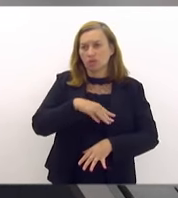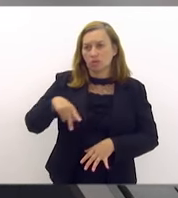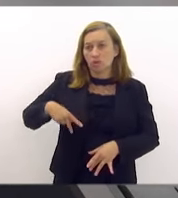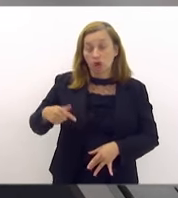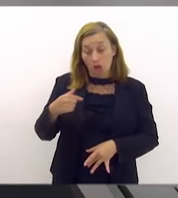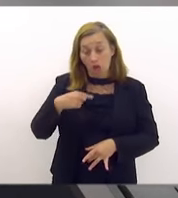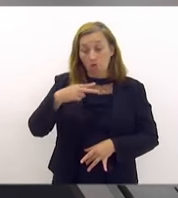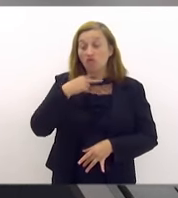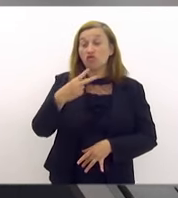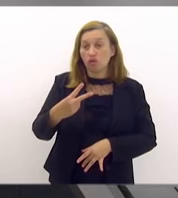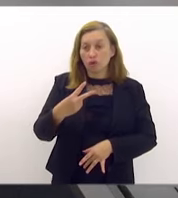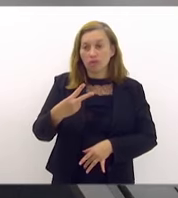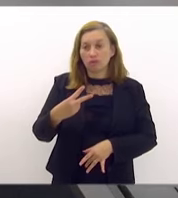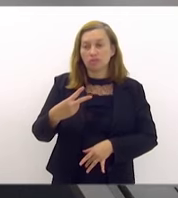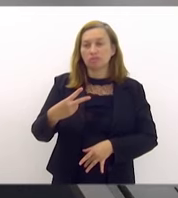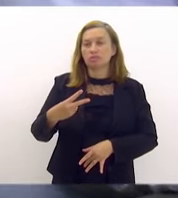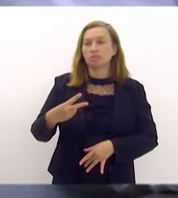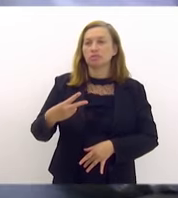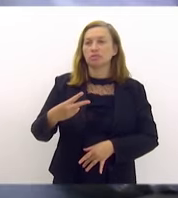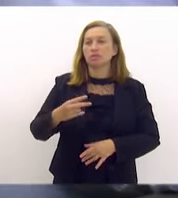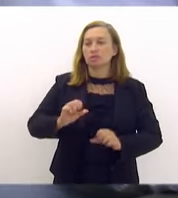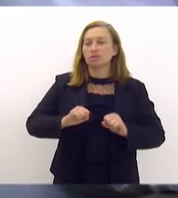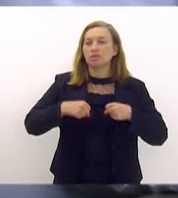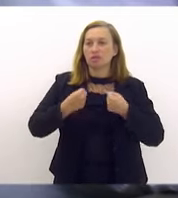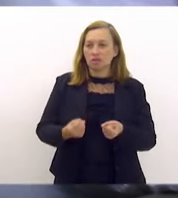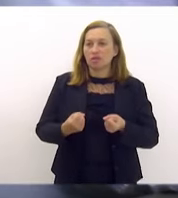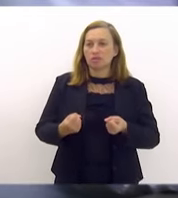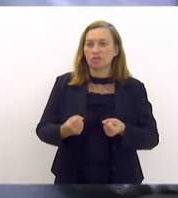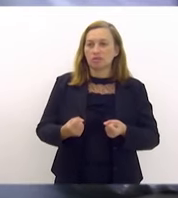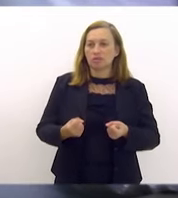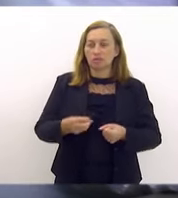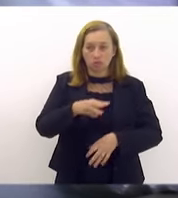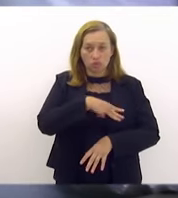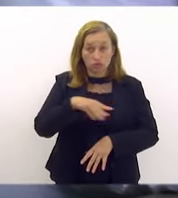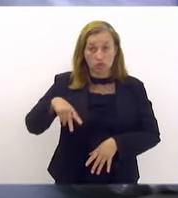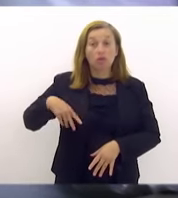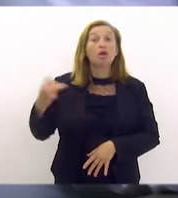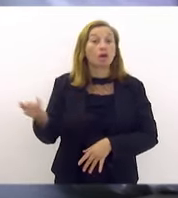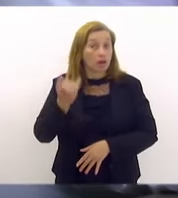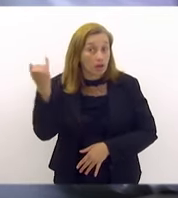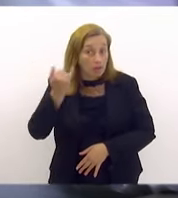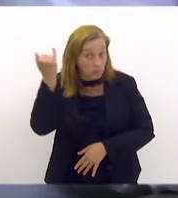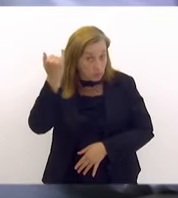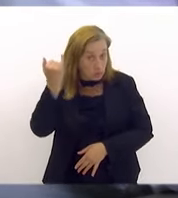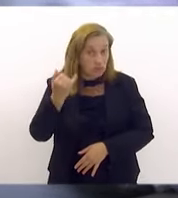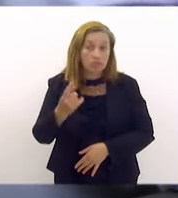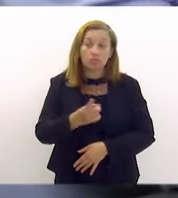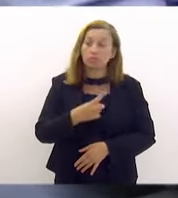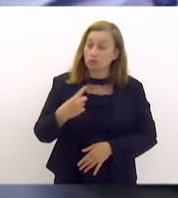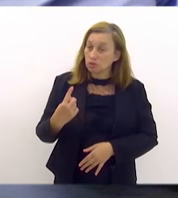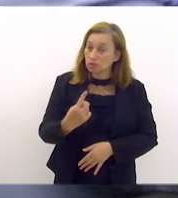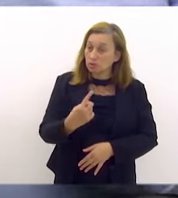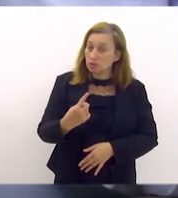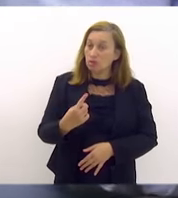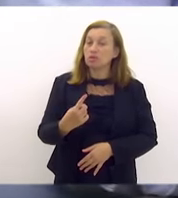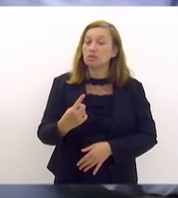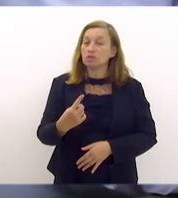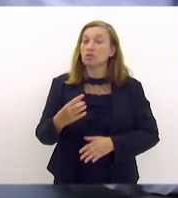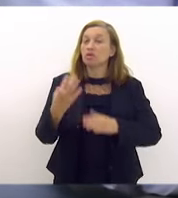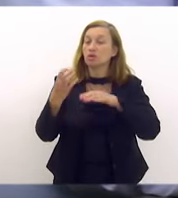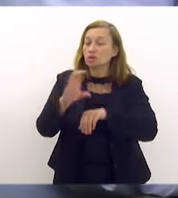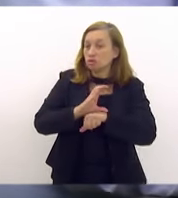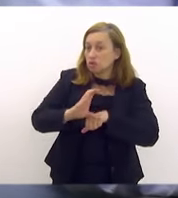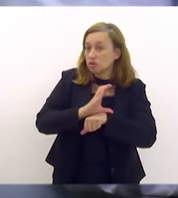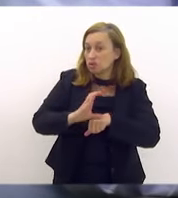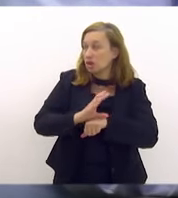fui voz atuante na defesa da autonomia do Ministério Público é super importante para nossa dada nossa Constituição